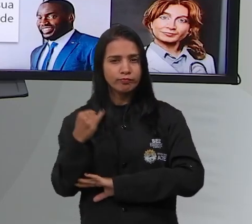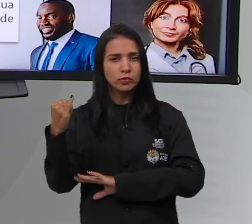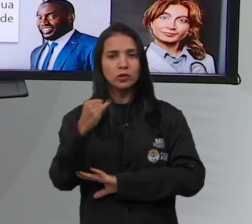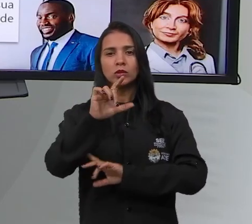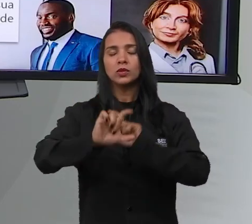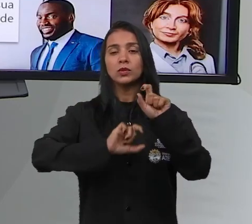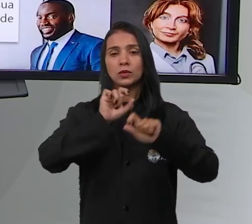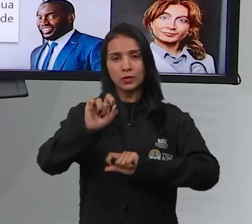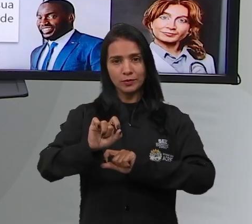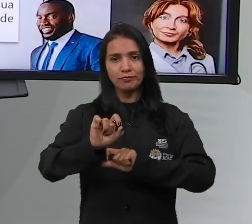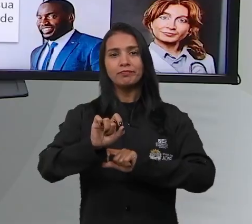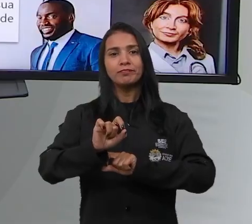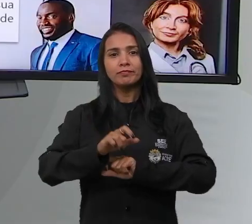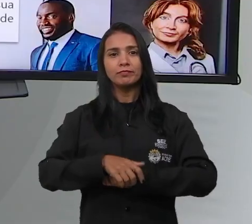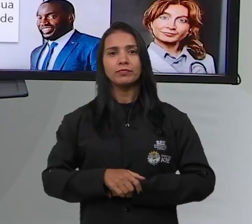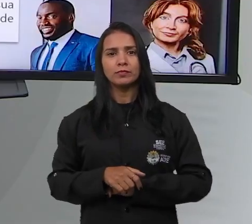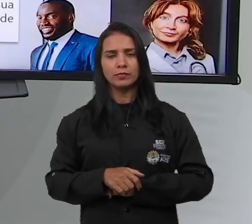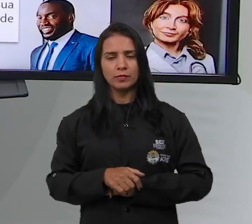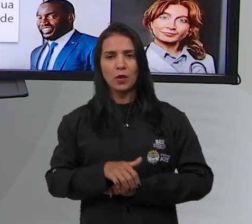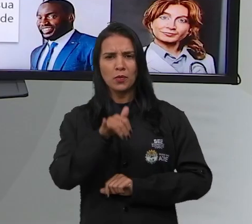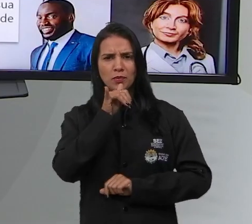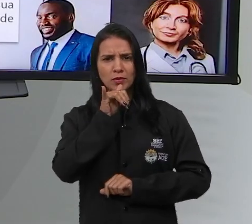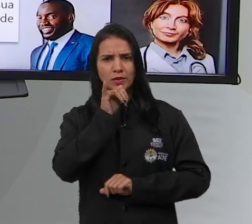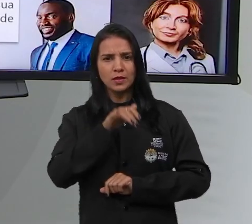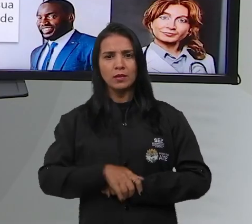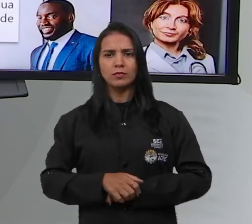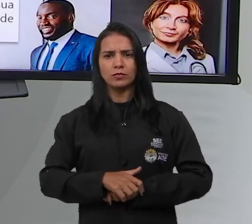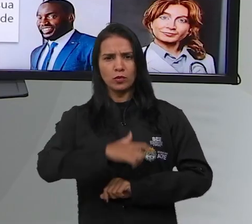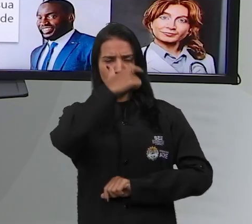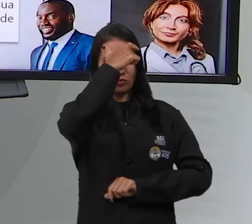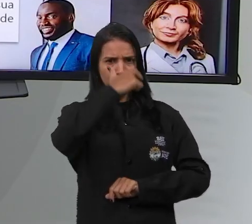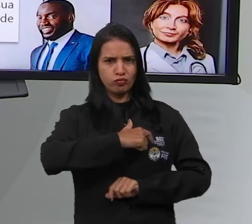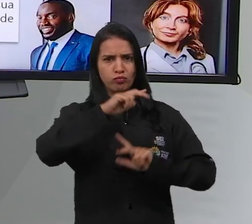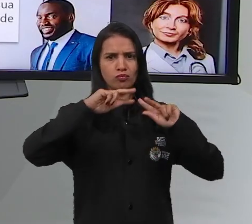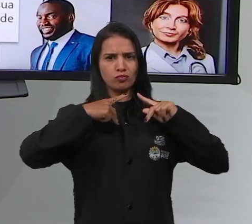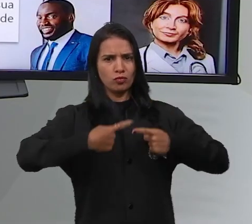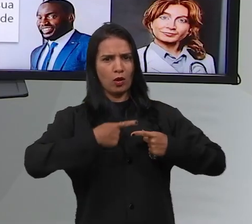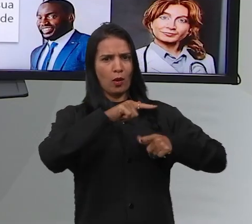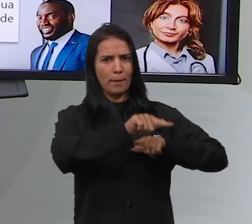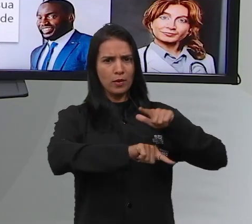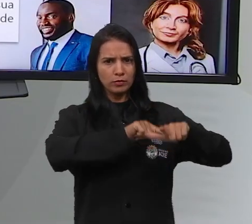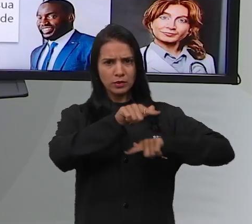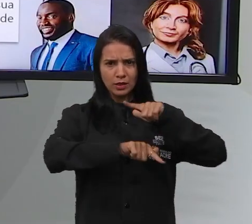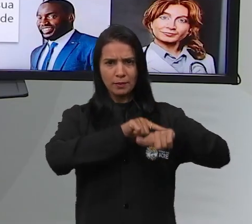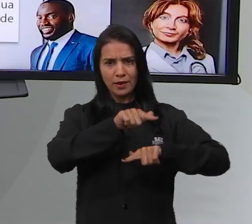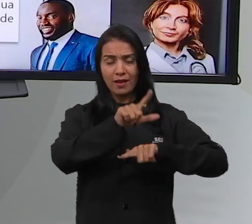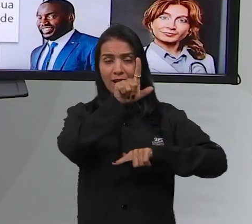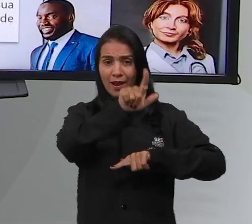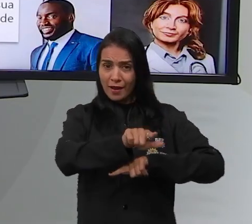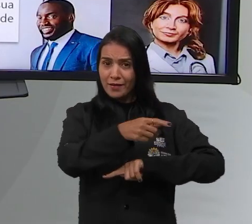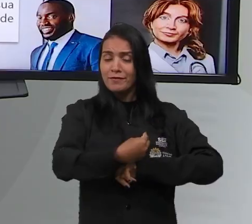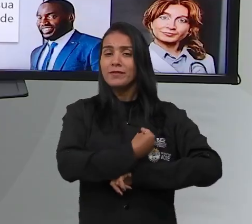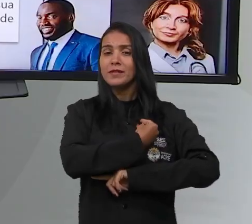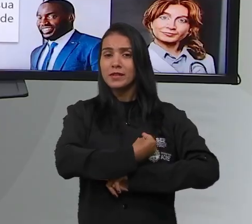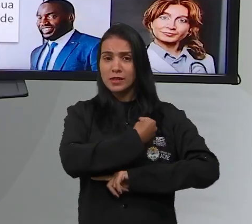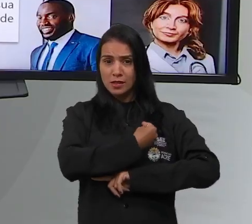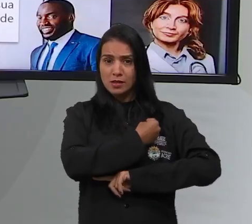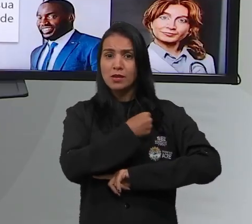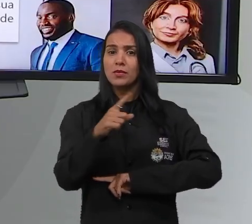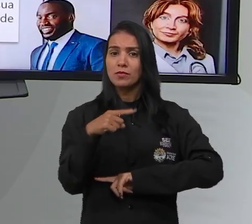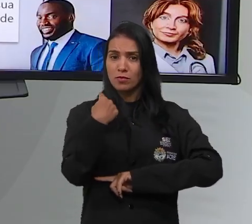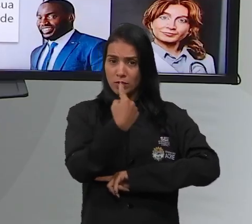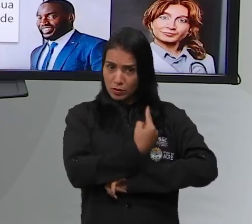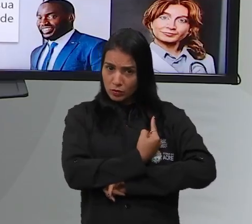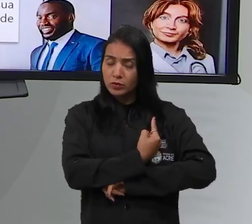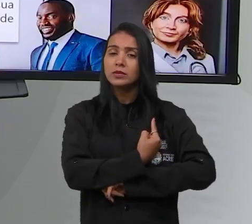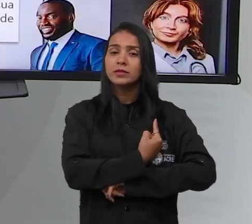que o homem trabalhar é absolutamente vital para a sobrevivência